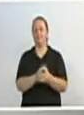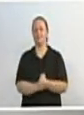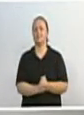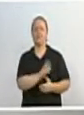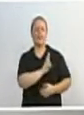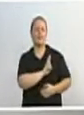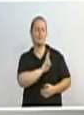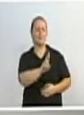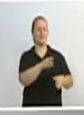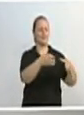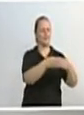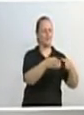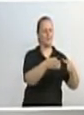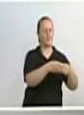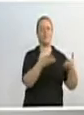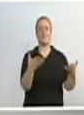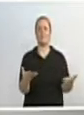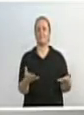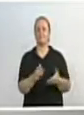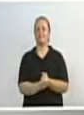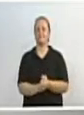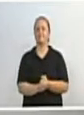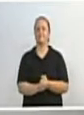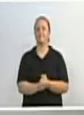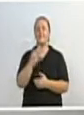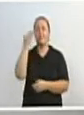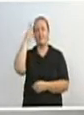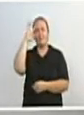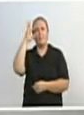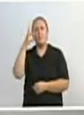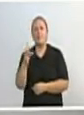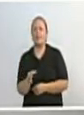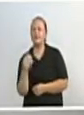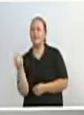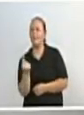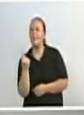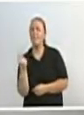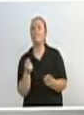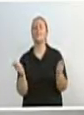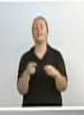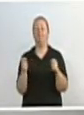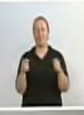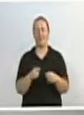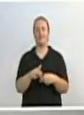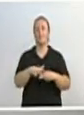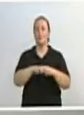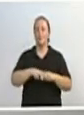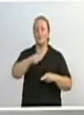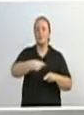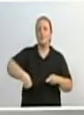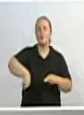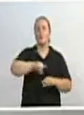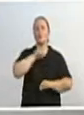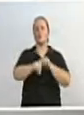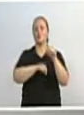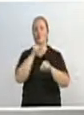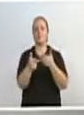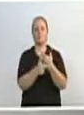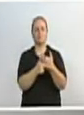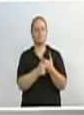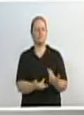seja de uma voz única da cidade de Blumenau, e acho que nós cumprimos nosso papel, e acima de tudo, de poder